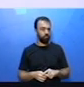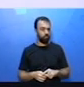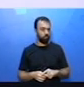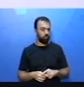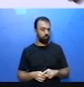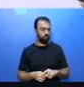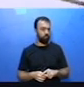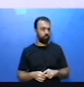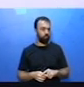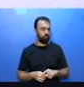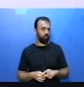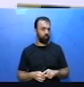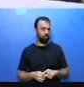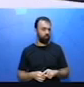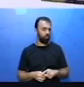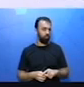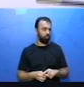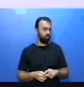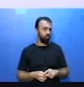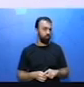Deixa eu conseguir enxergar.